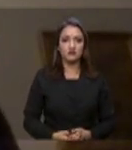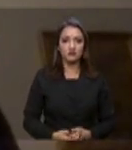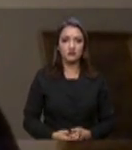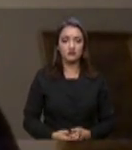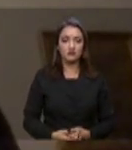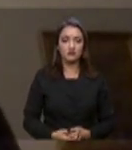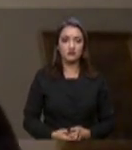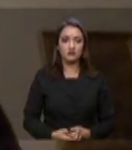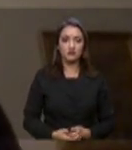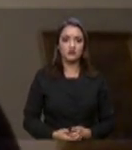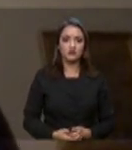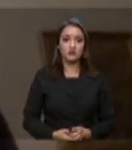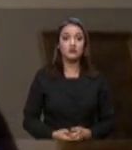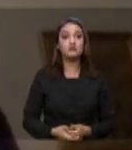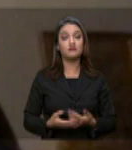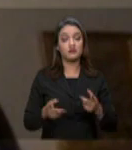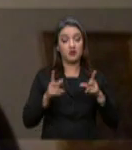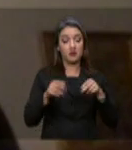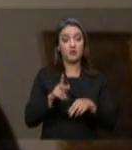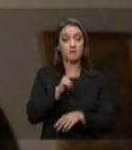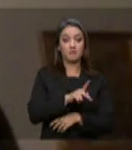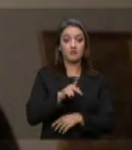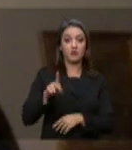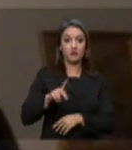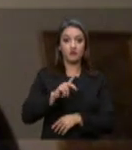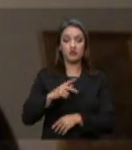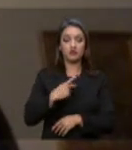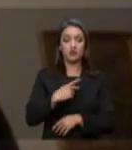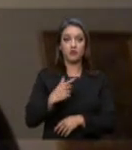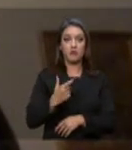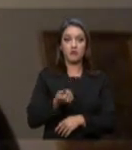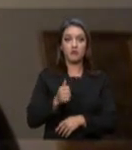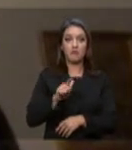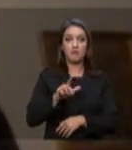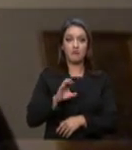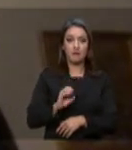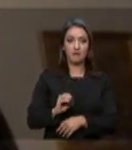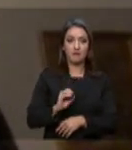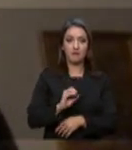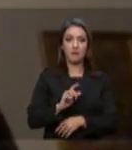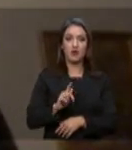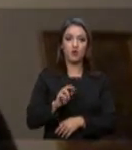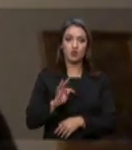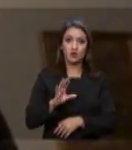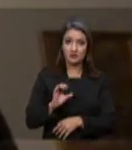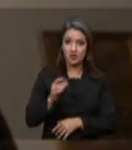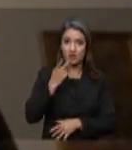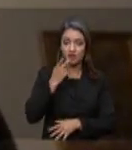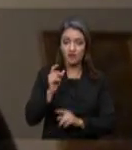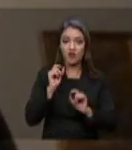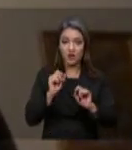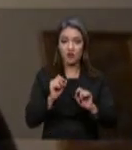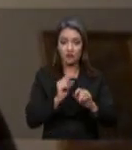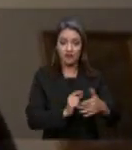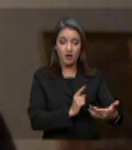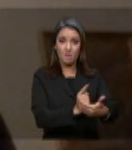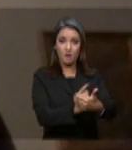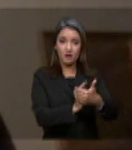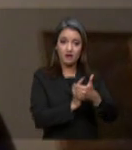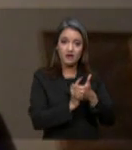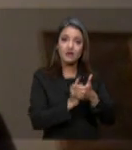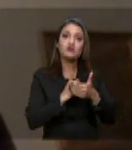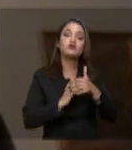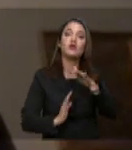e como bem observado pelo Professor Paulo Gustavo GoNet Branco a imunidade tem seu alcance limitado